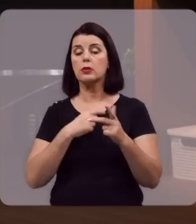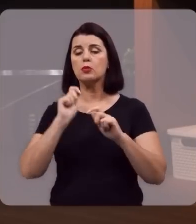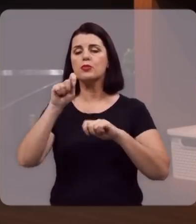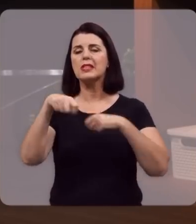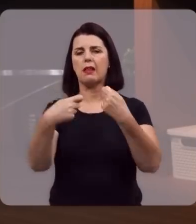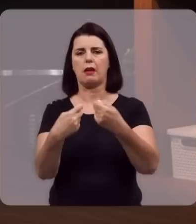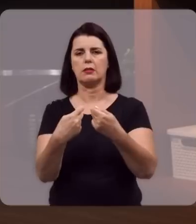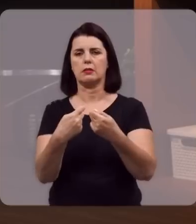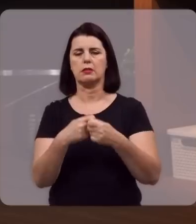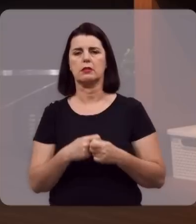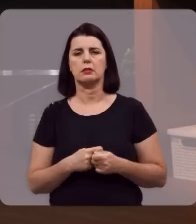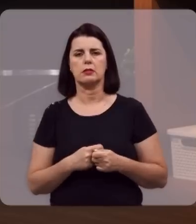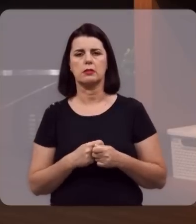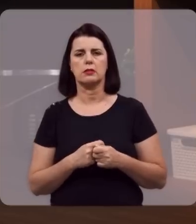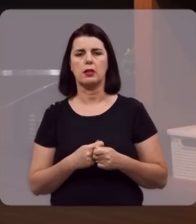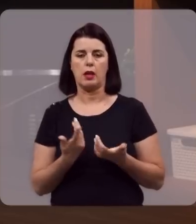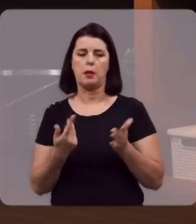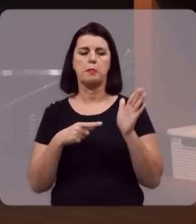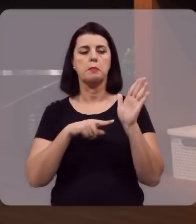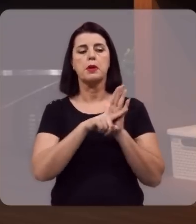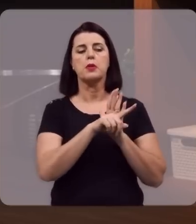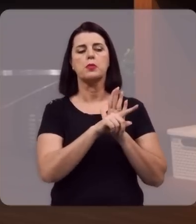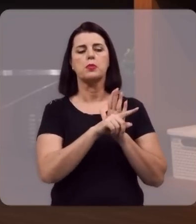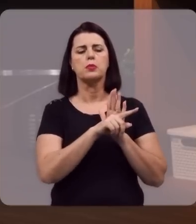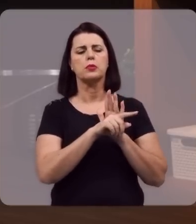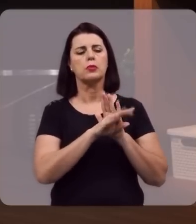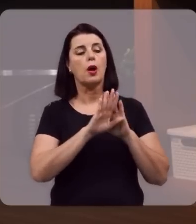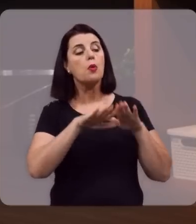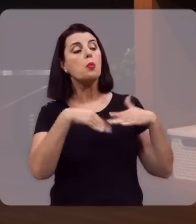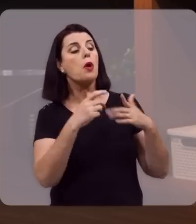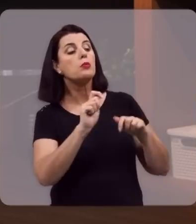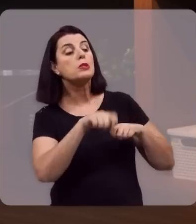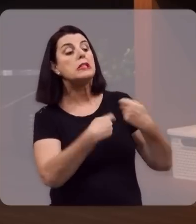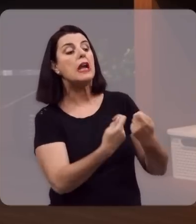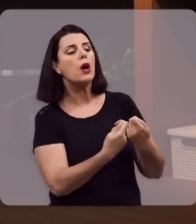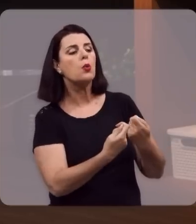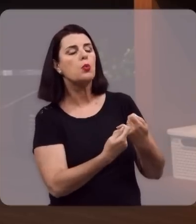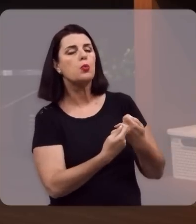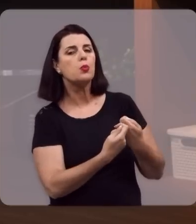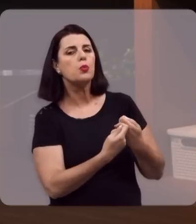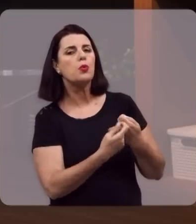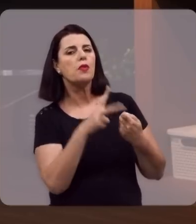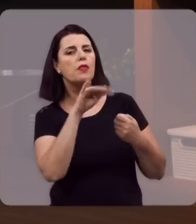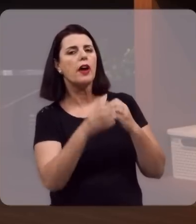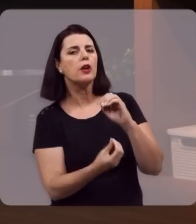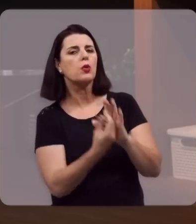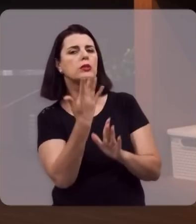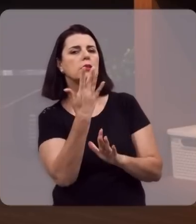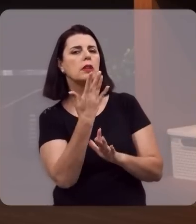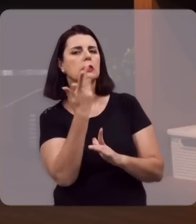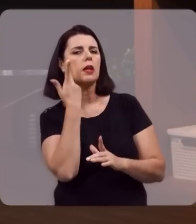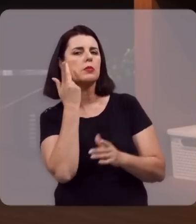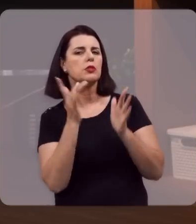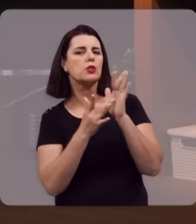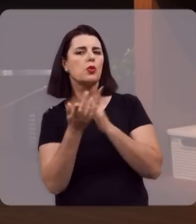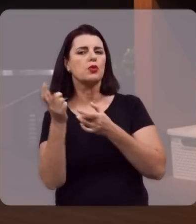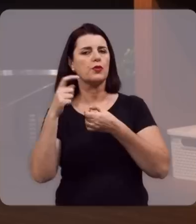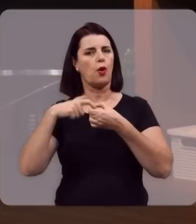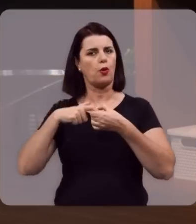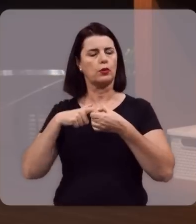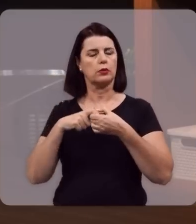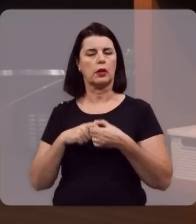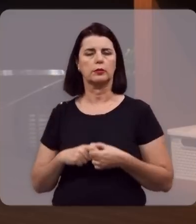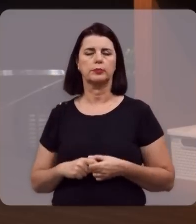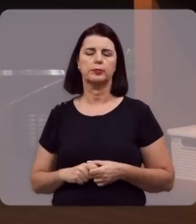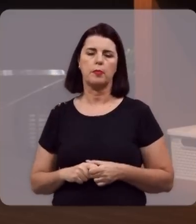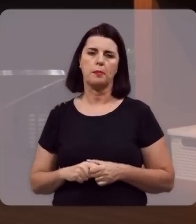de os sinais, pois esta foi a pergunta dos discípulos: que sinais ou que sinal haverá da tua vinda e